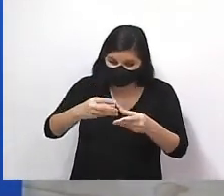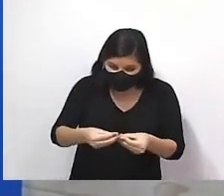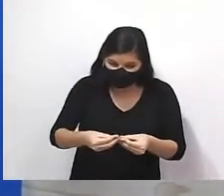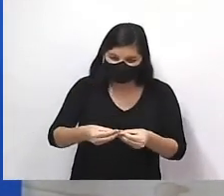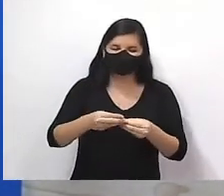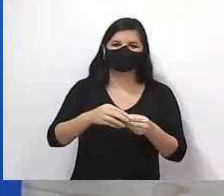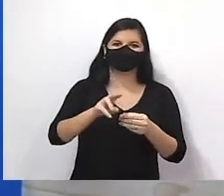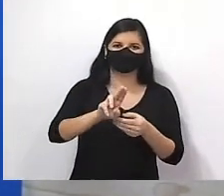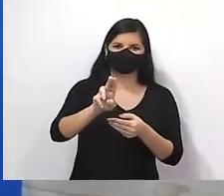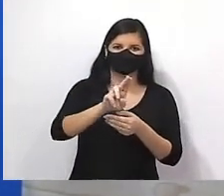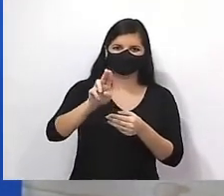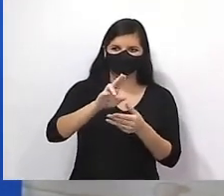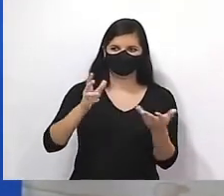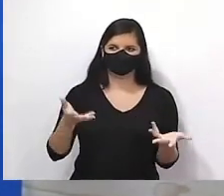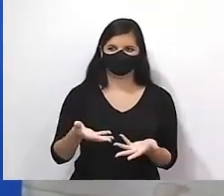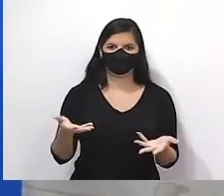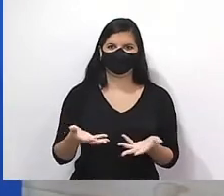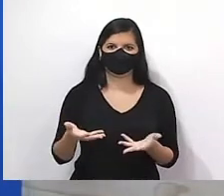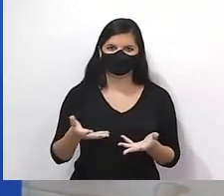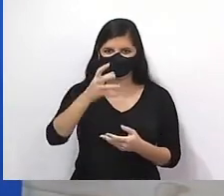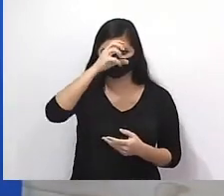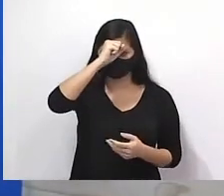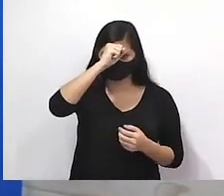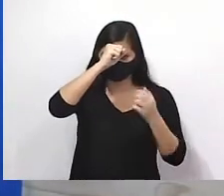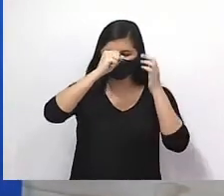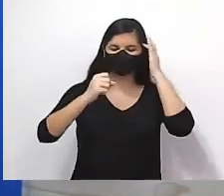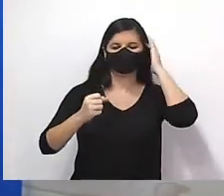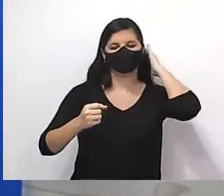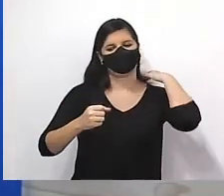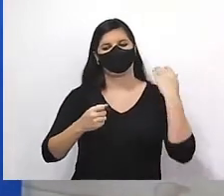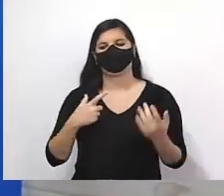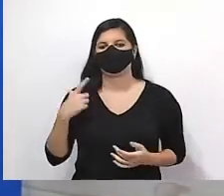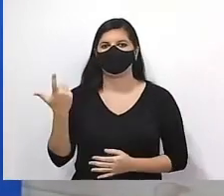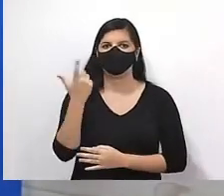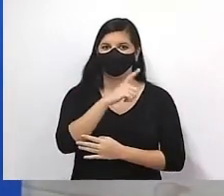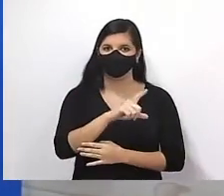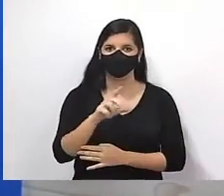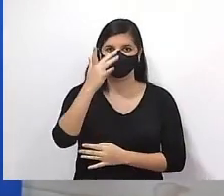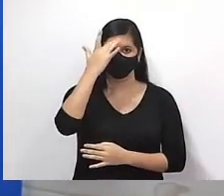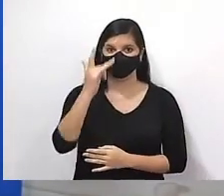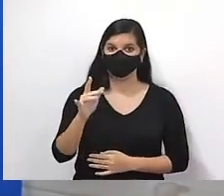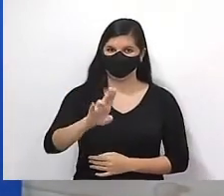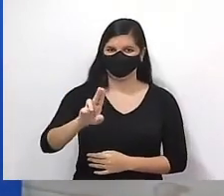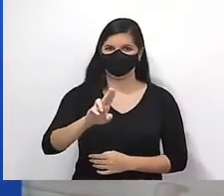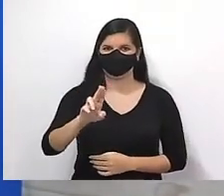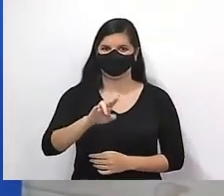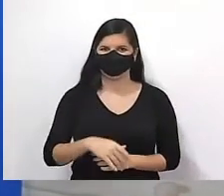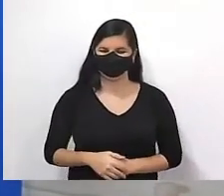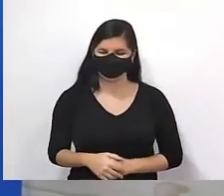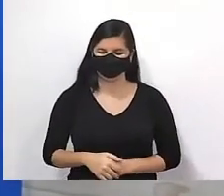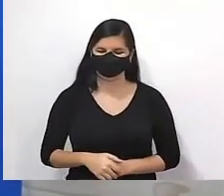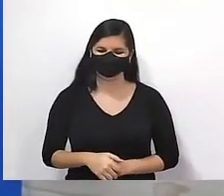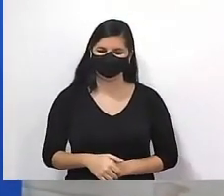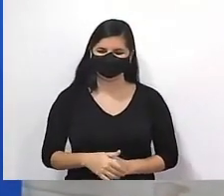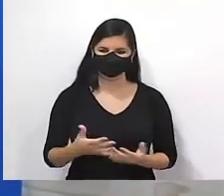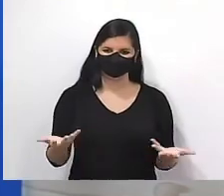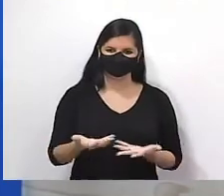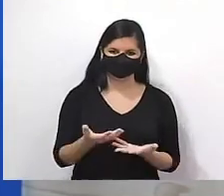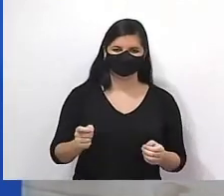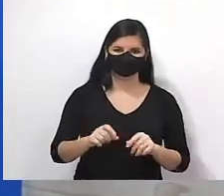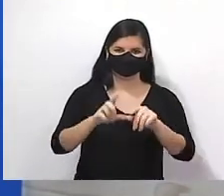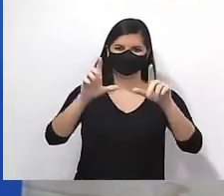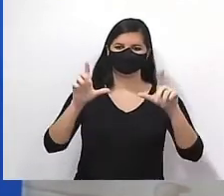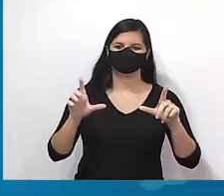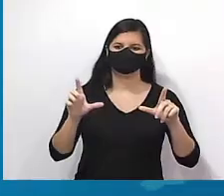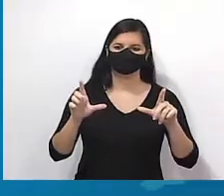utilizados na atualidade. Então, você está aprendendo agora também para que você possa usar amanhã, tá bom? Então, vamos lá para o nosso slide que eu vou te mostrar.